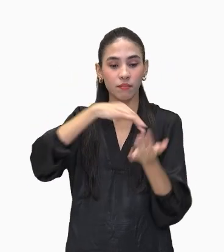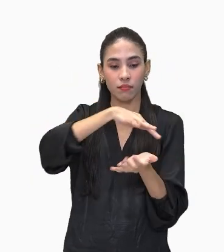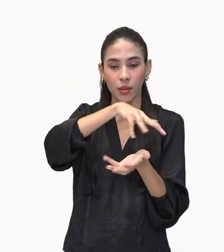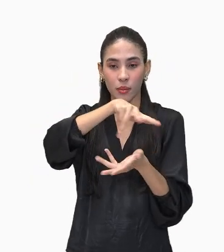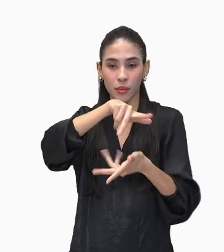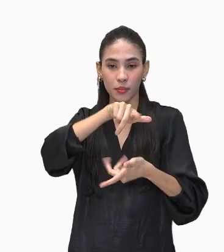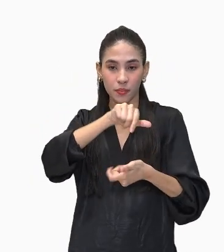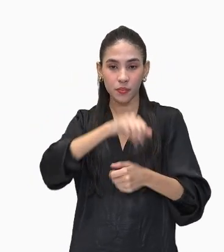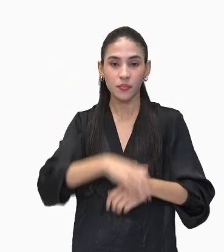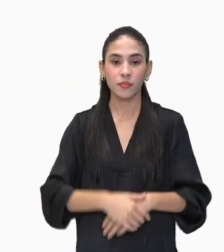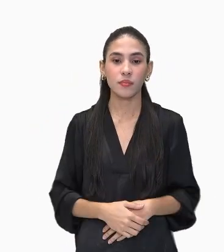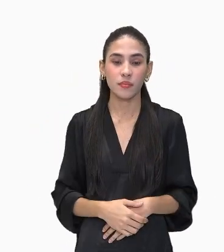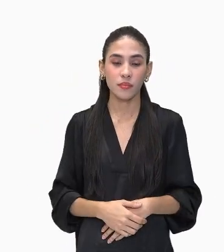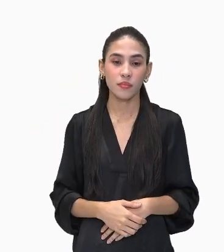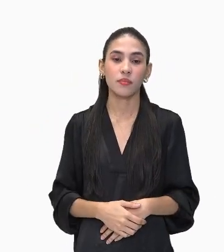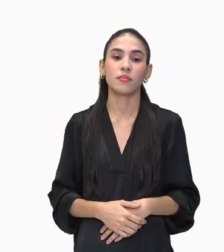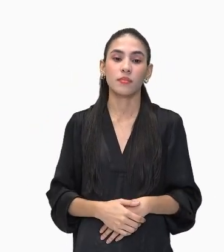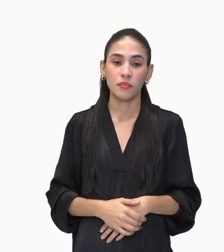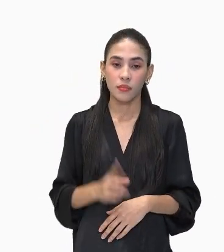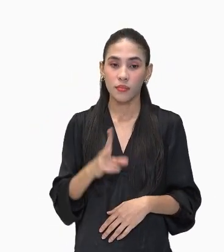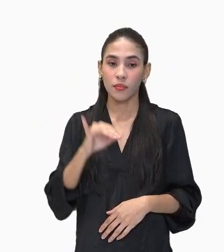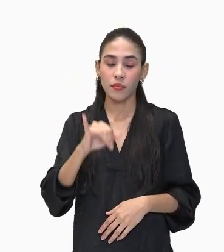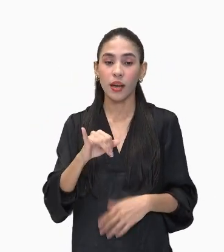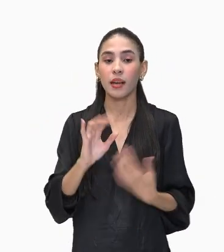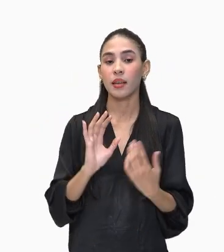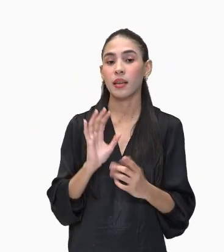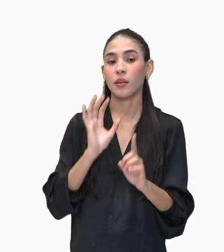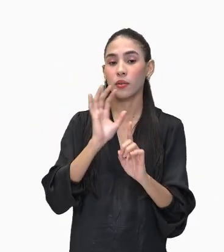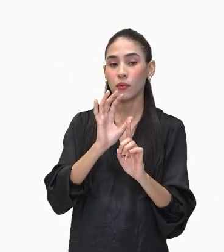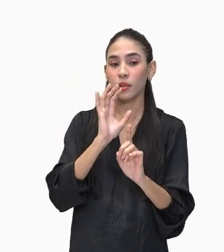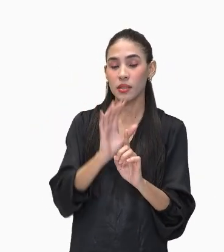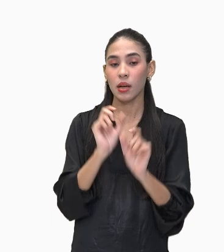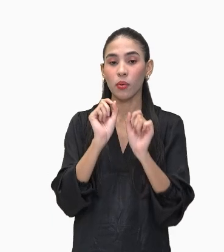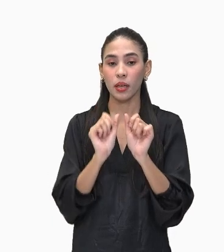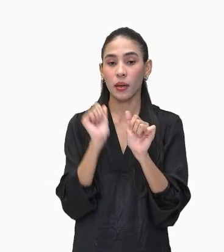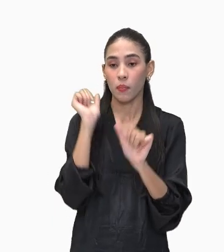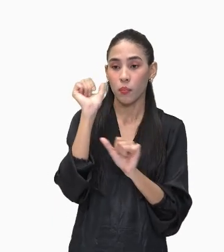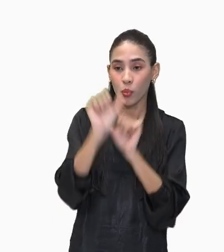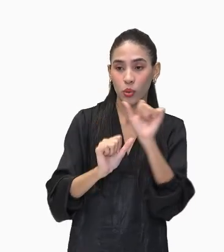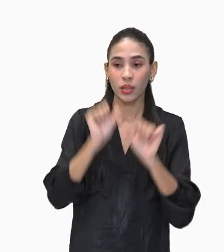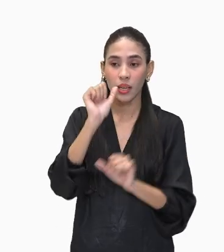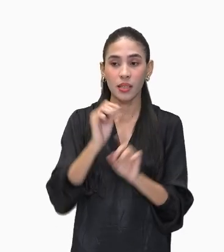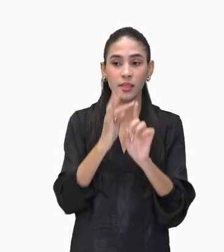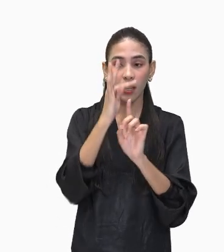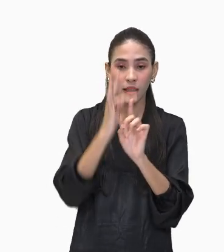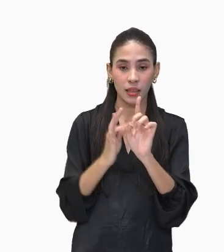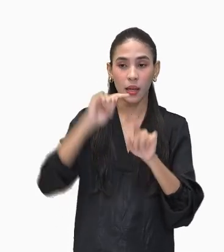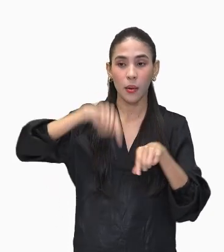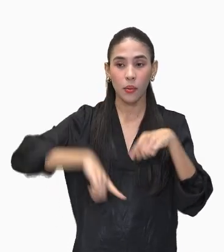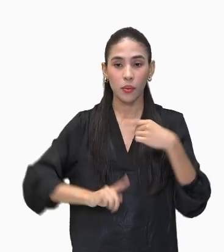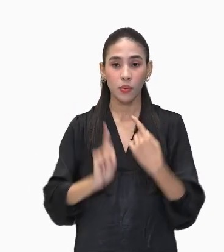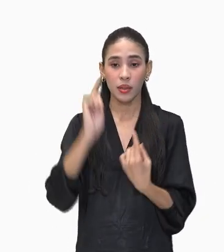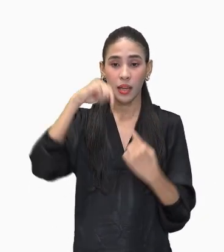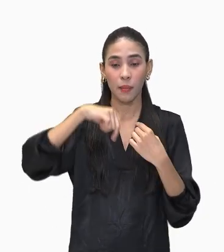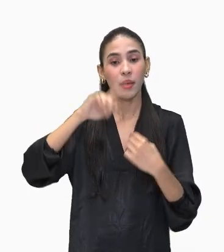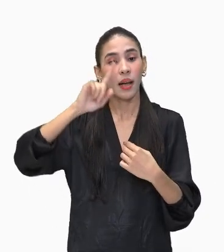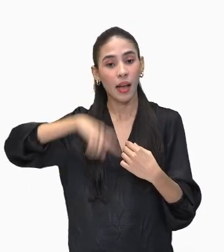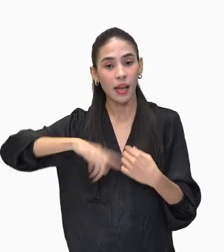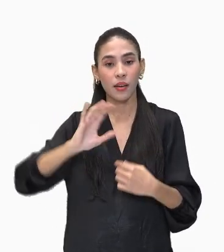atmosfera. E isso vai aí causar a inversão térmica. A inversão térmica, ela é um